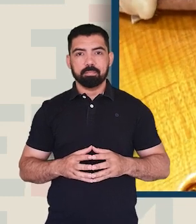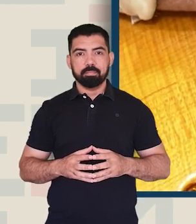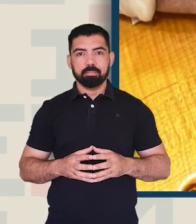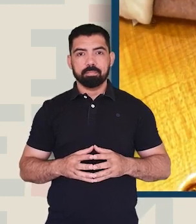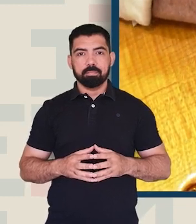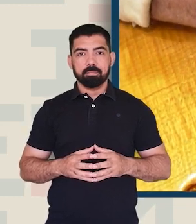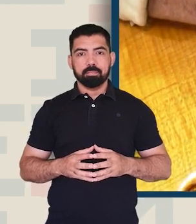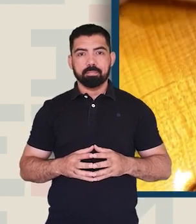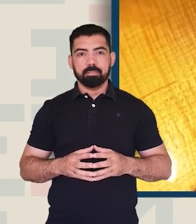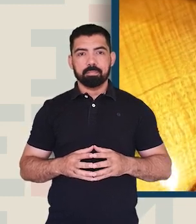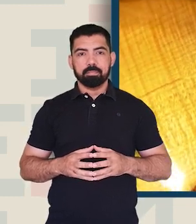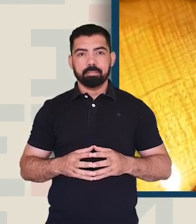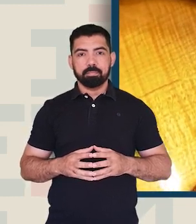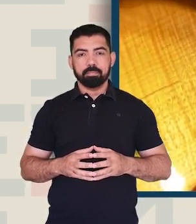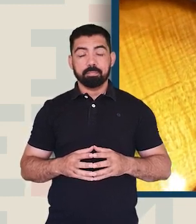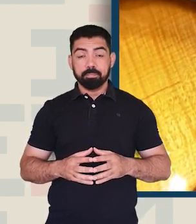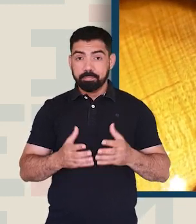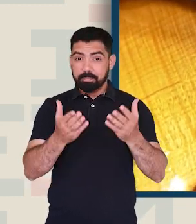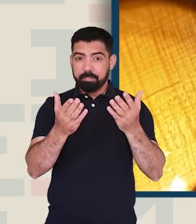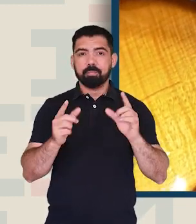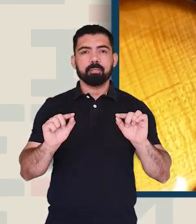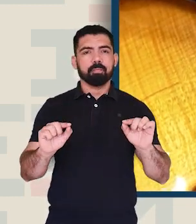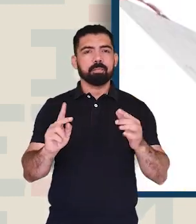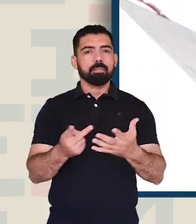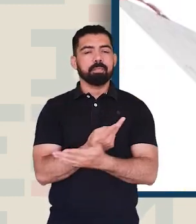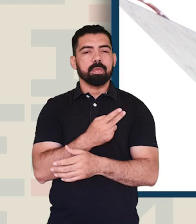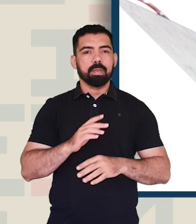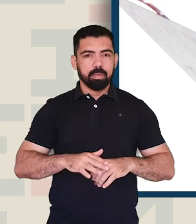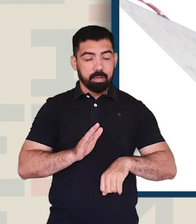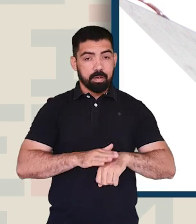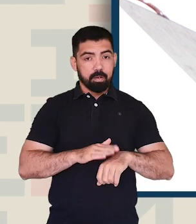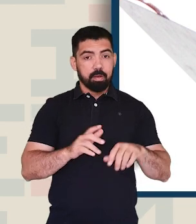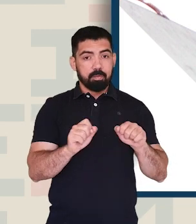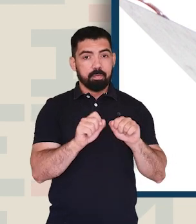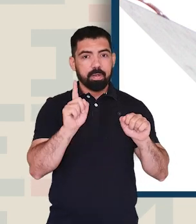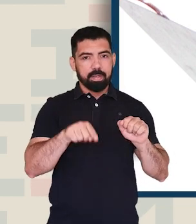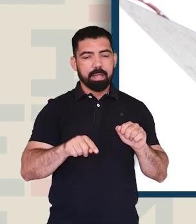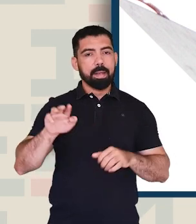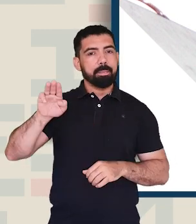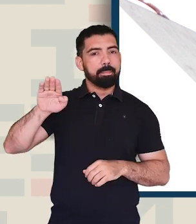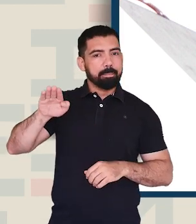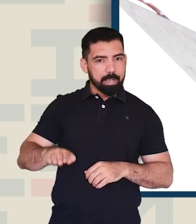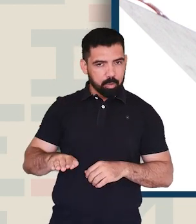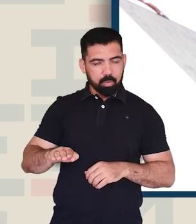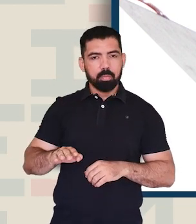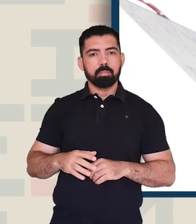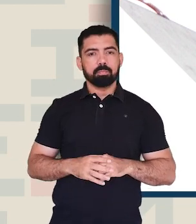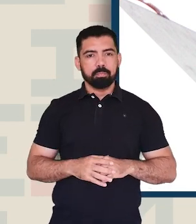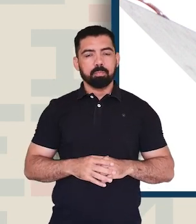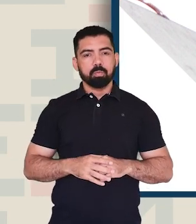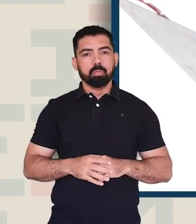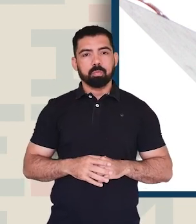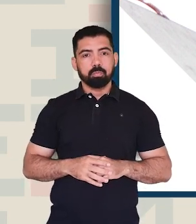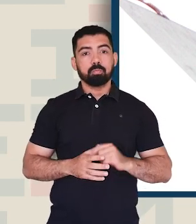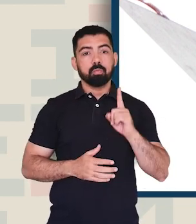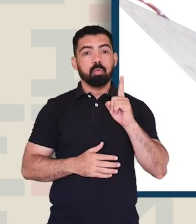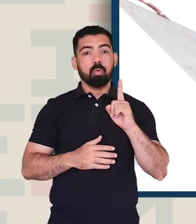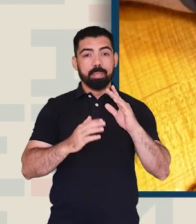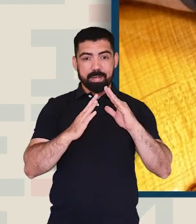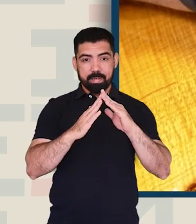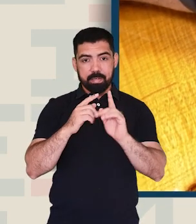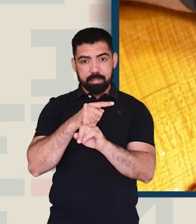Certo? E aí, agora fazendo os menores, ó. Eu vou andar uma casa e meia para cá,